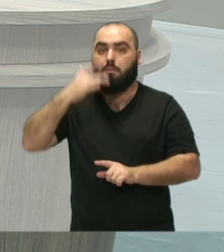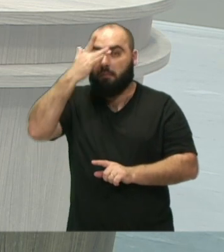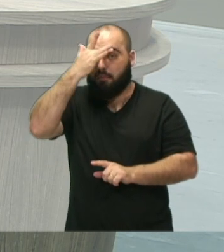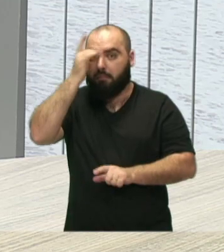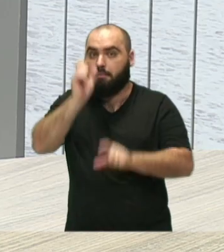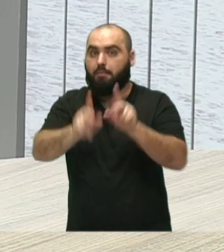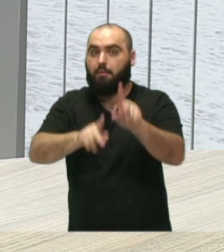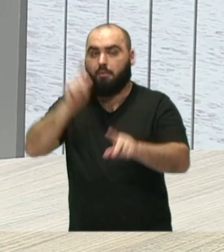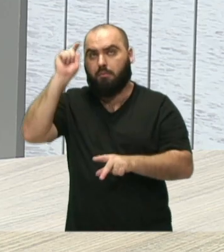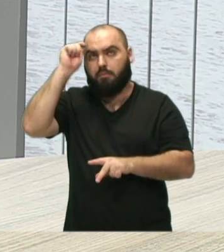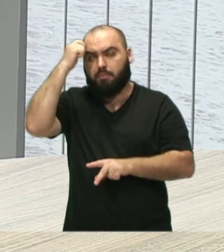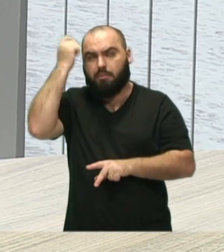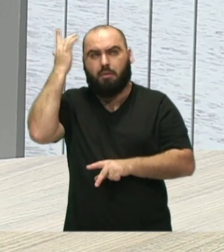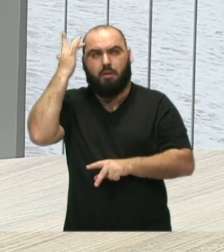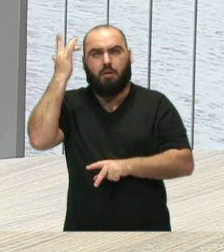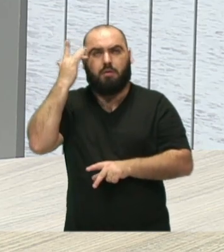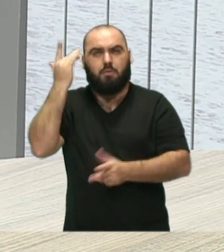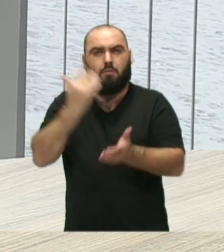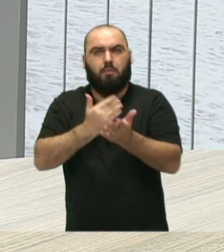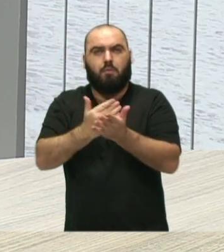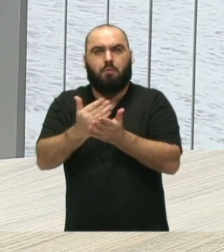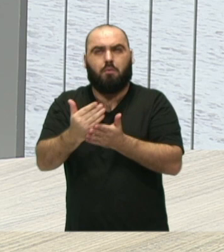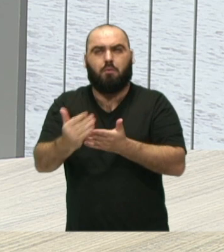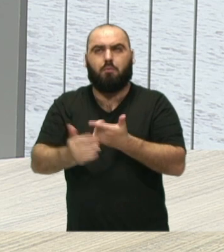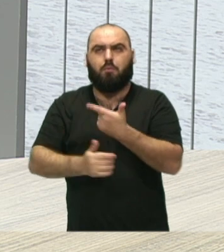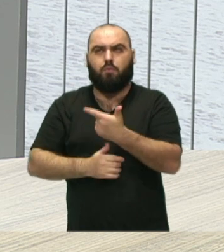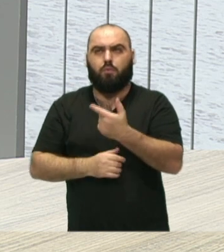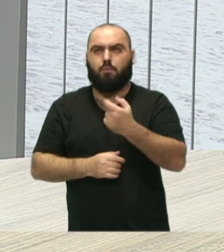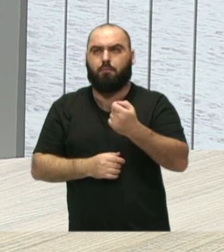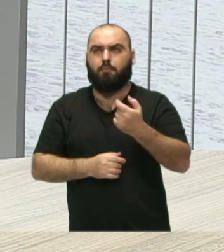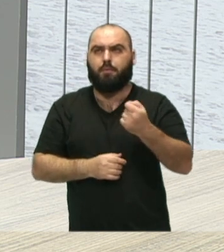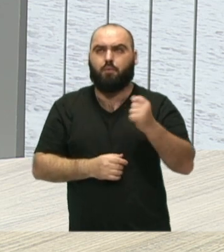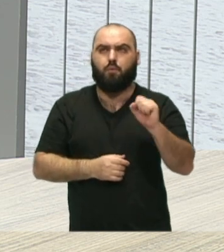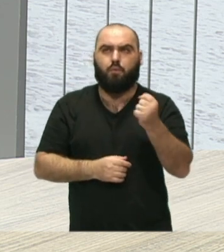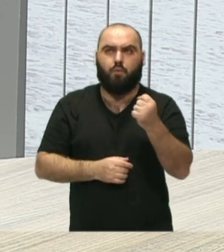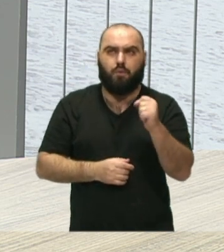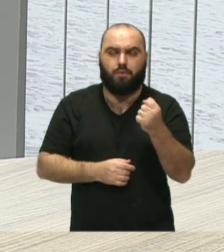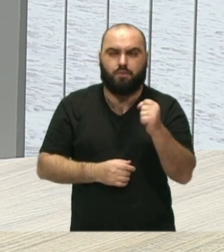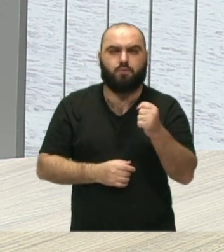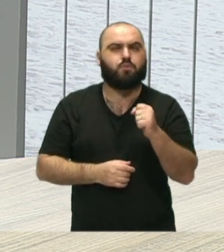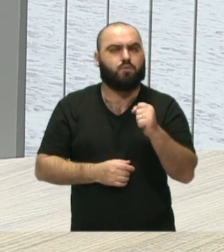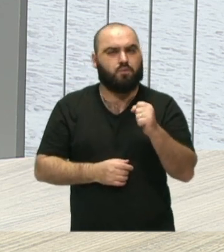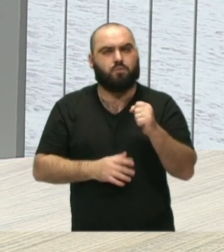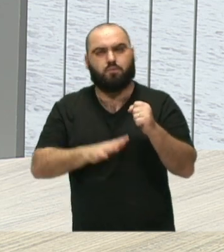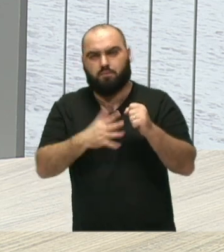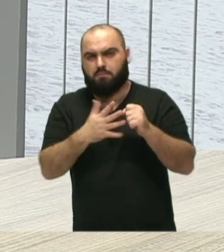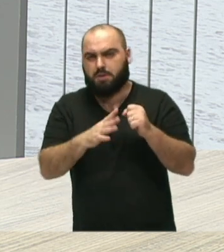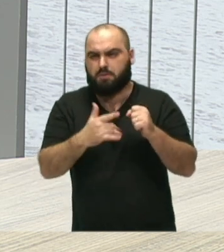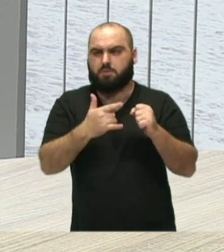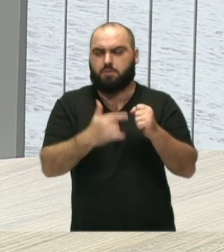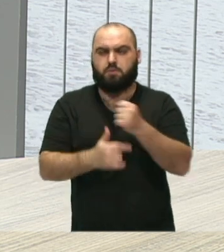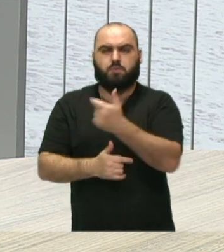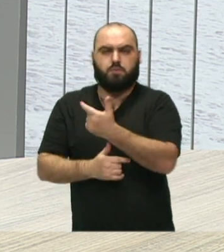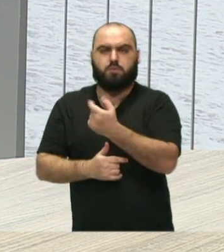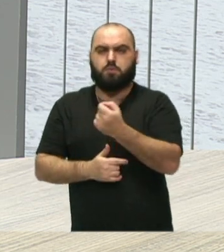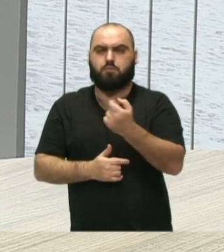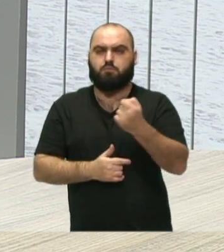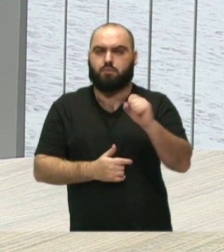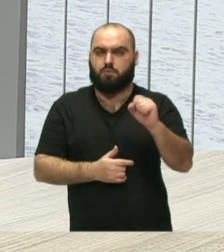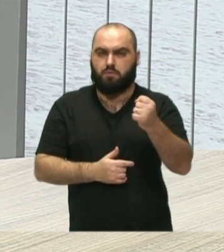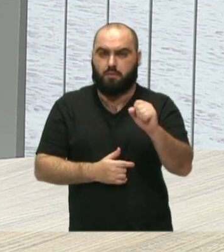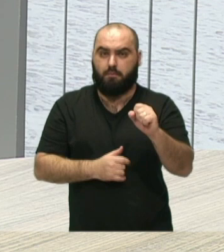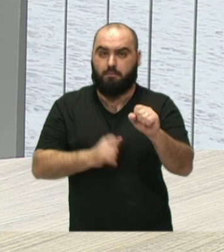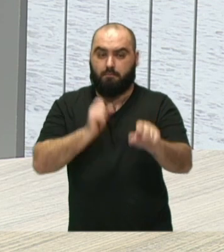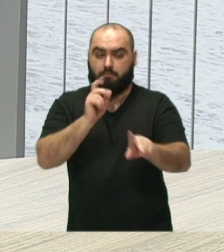tenha começado em torno dos anos 2008 com a existência da política, especialmente da política de